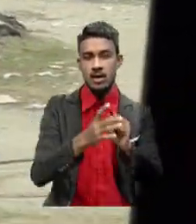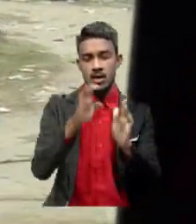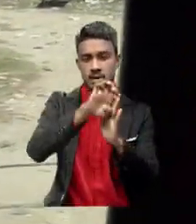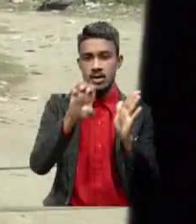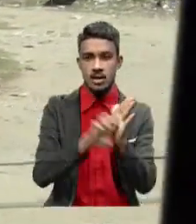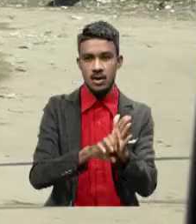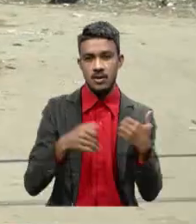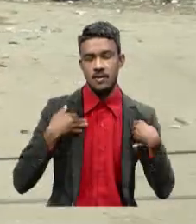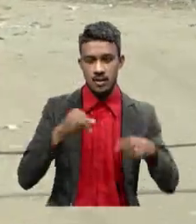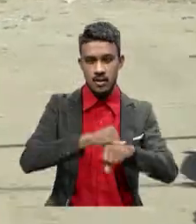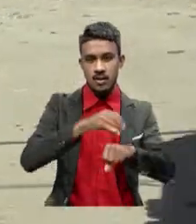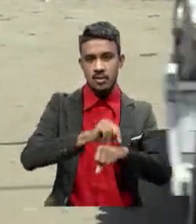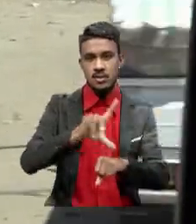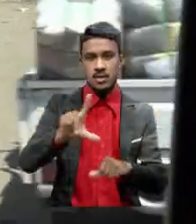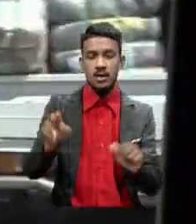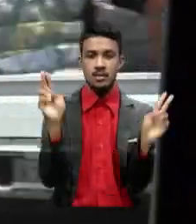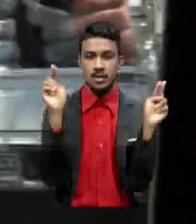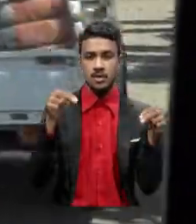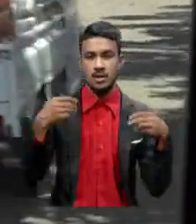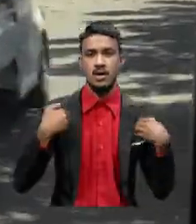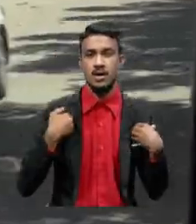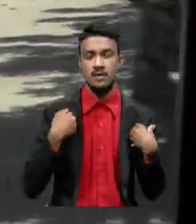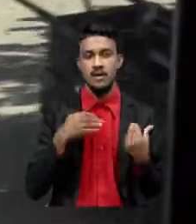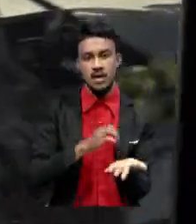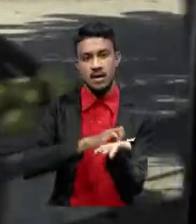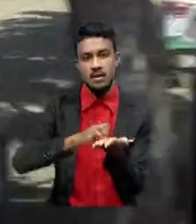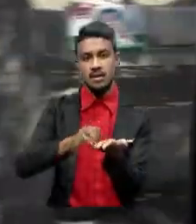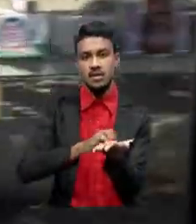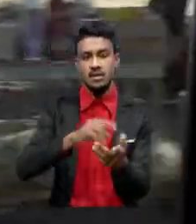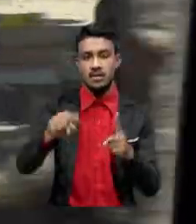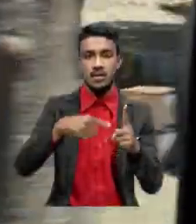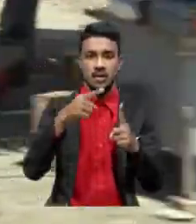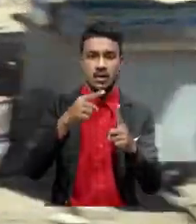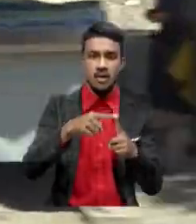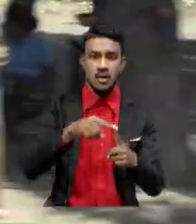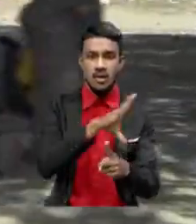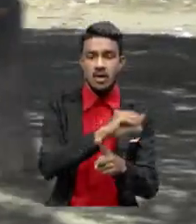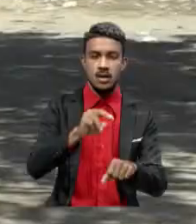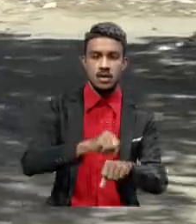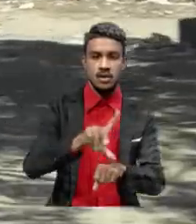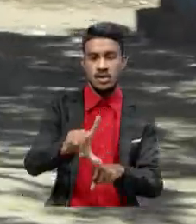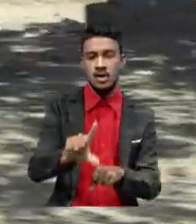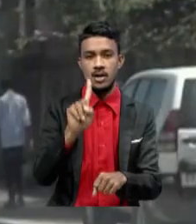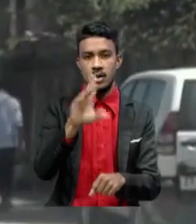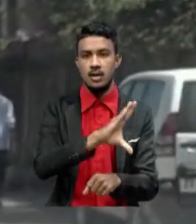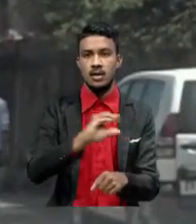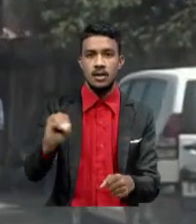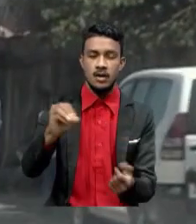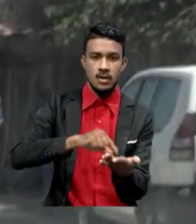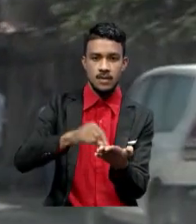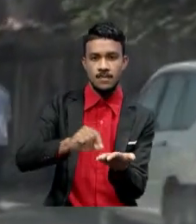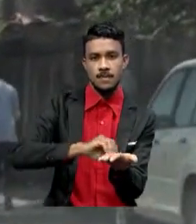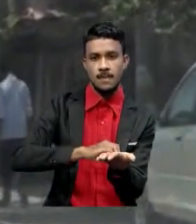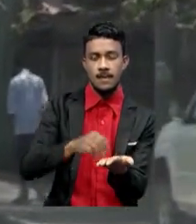empresa internacional, precisa iha autorização. Bem hira empresa Nacional ida halo subcontrato ho ilegal,